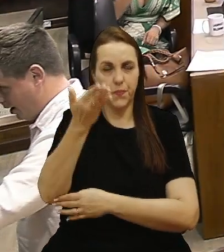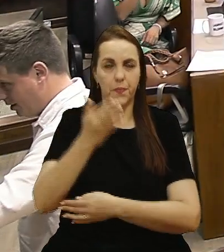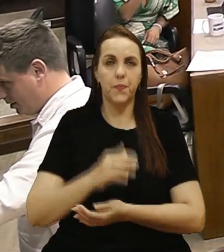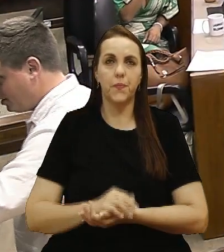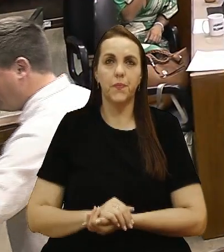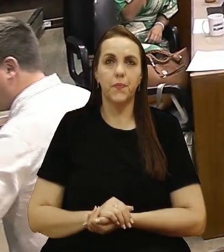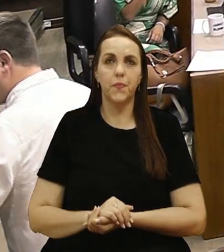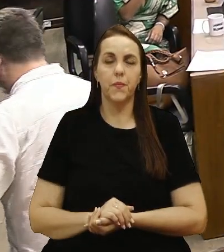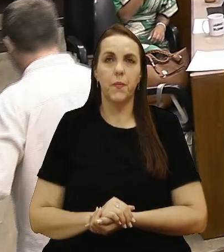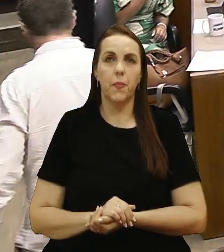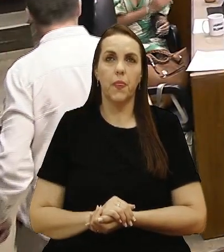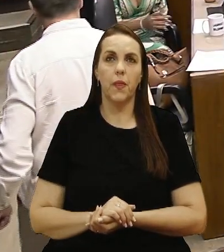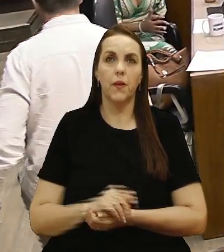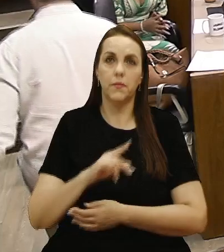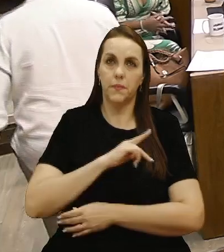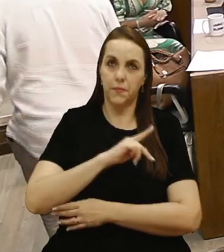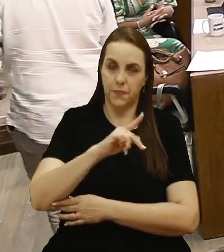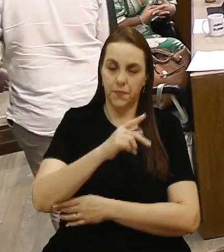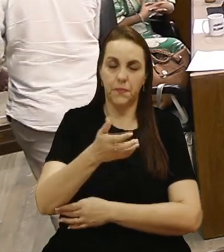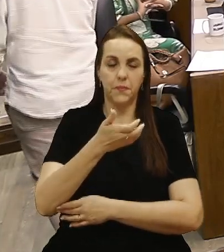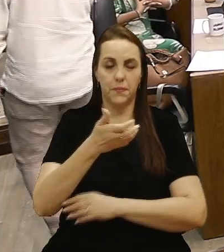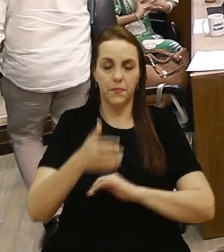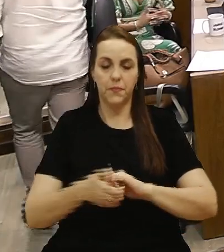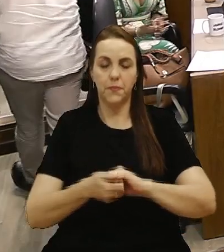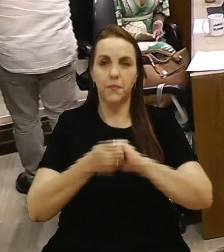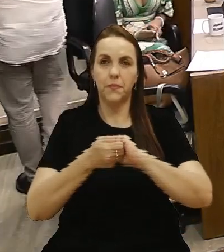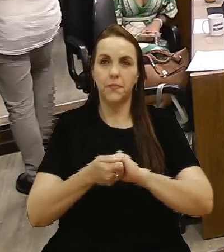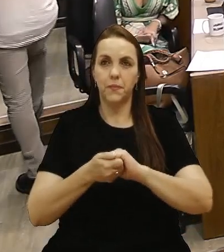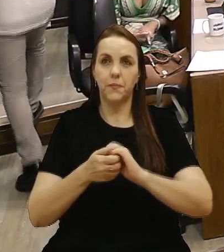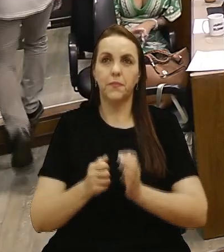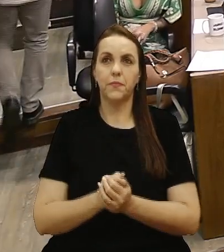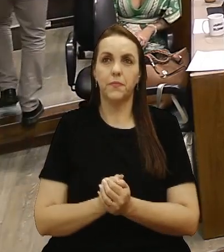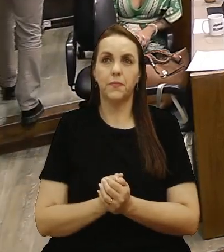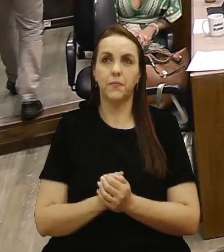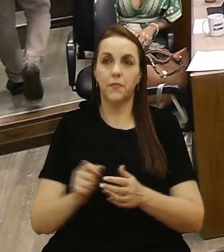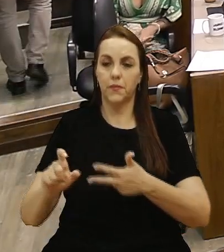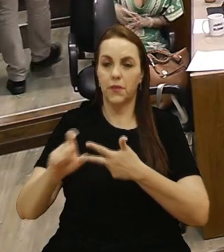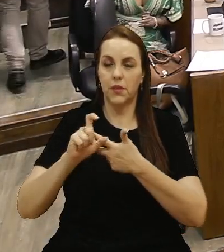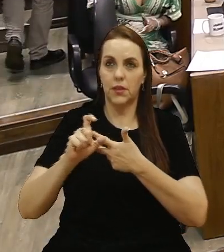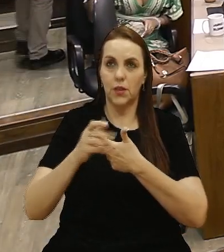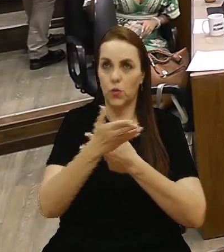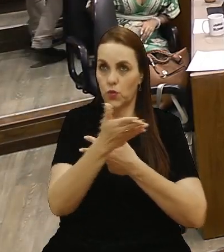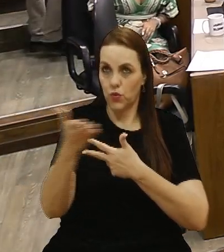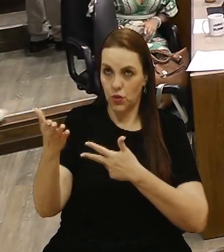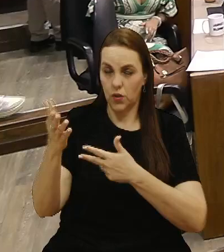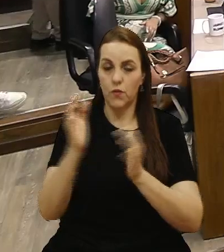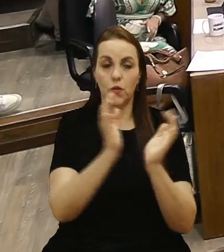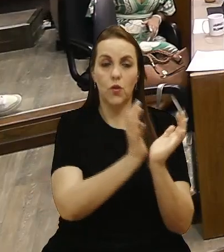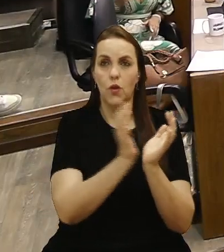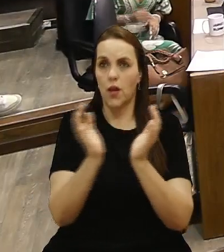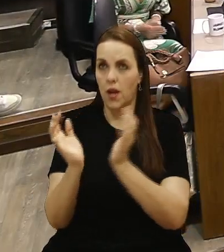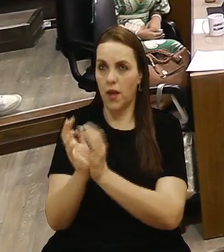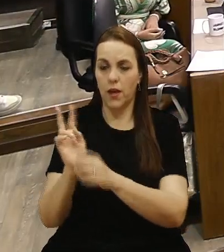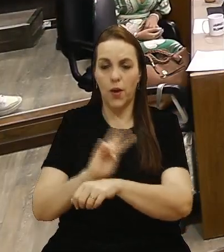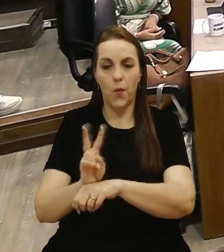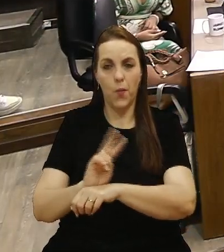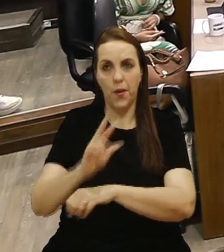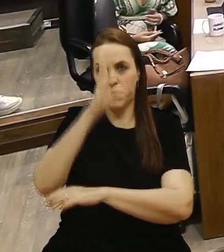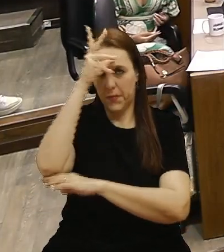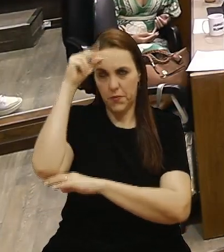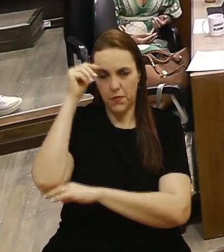Senhor presidente, quero saudar o executivo que está aqui, nossos colegas da Guarda, o Josué,